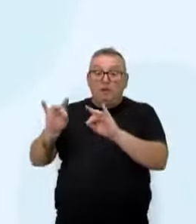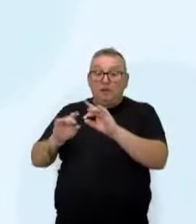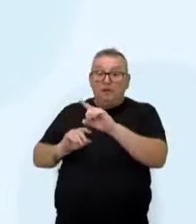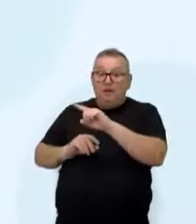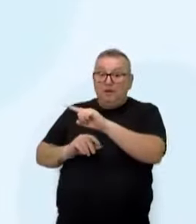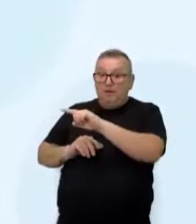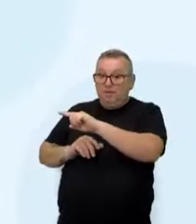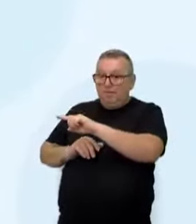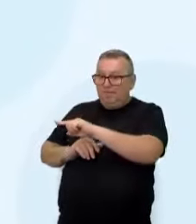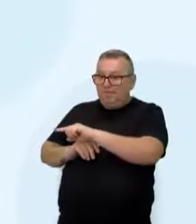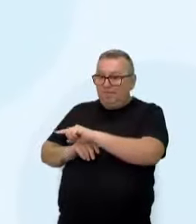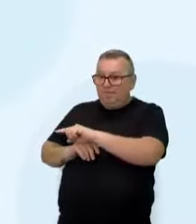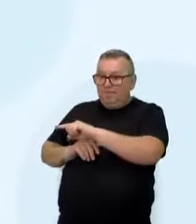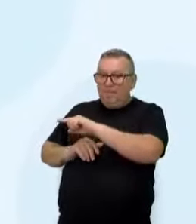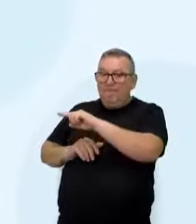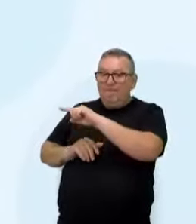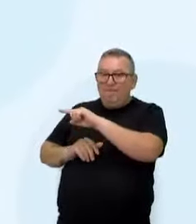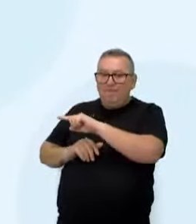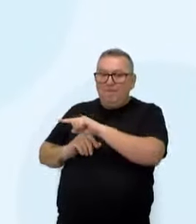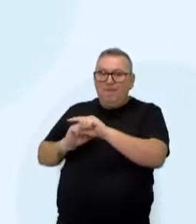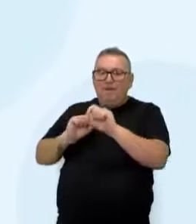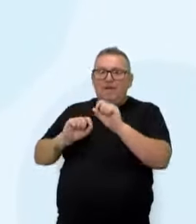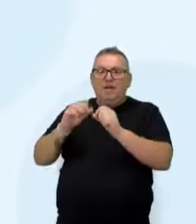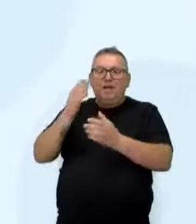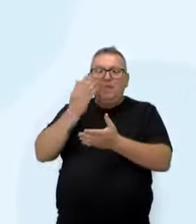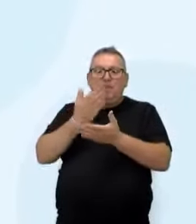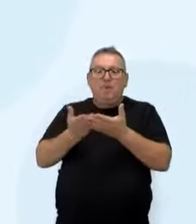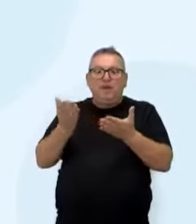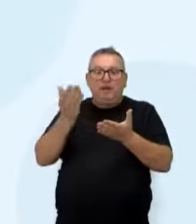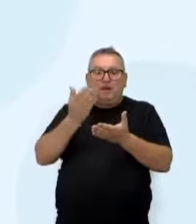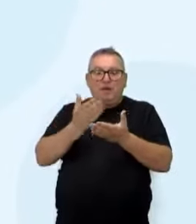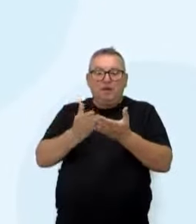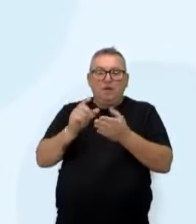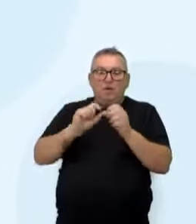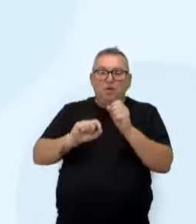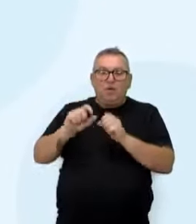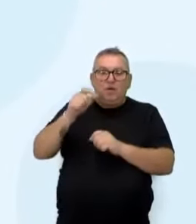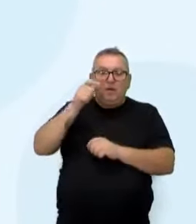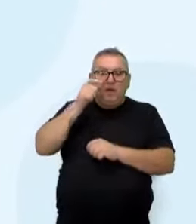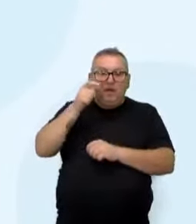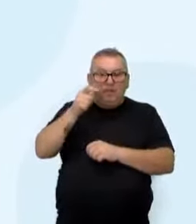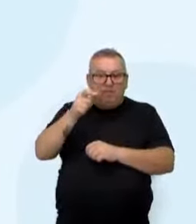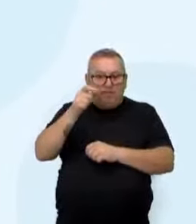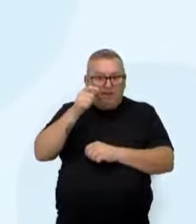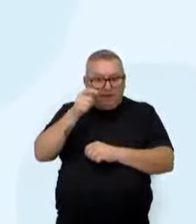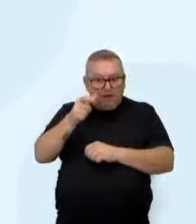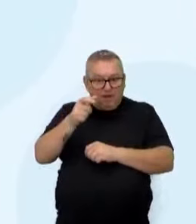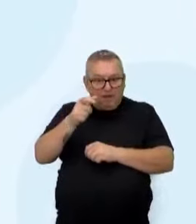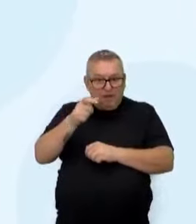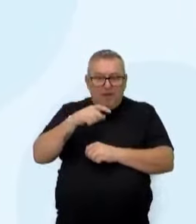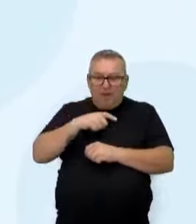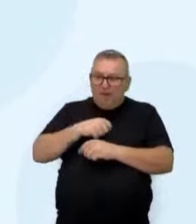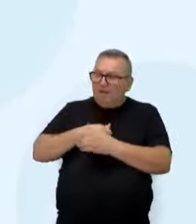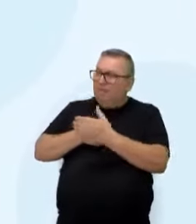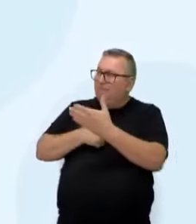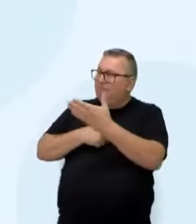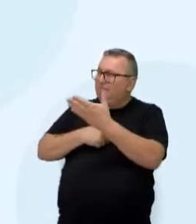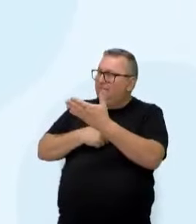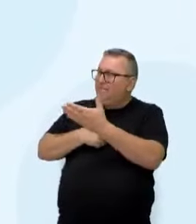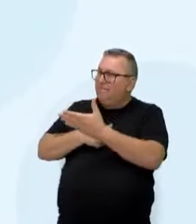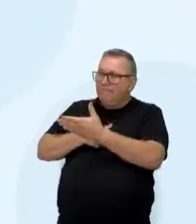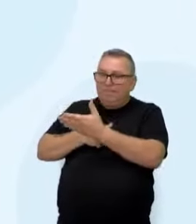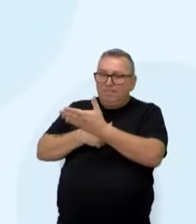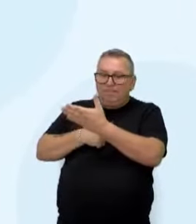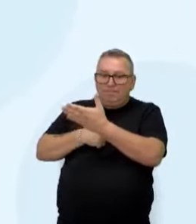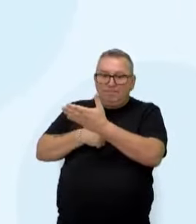para quem perdeu esses encontros ou para quem quer ver ou retomar esses encontros, está aqui. A gente teve aí